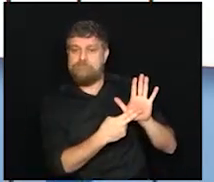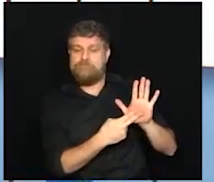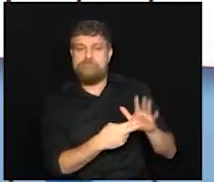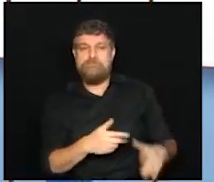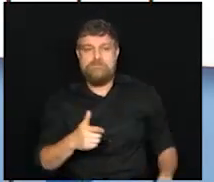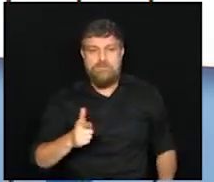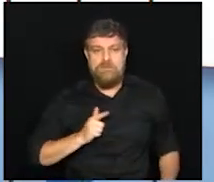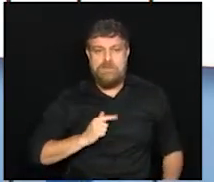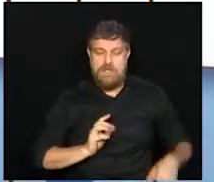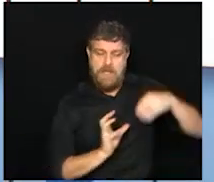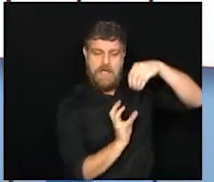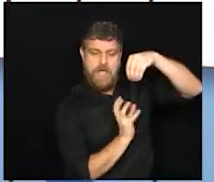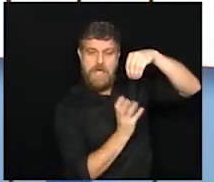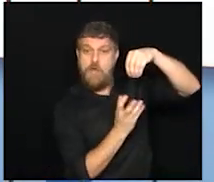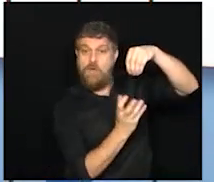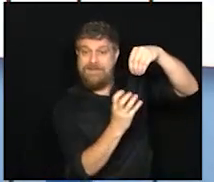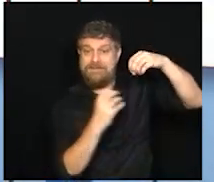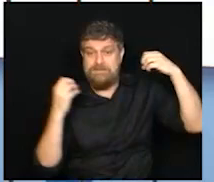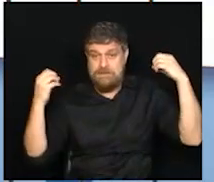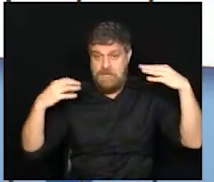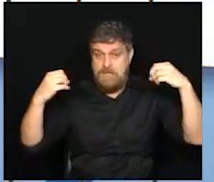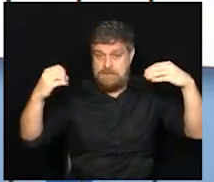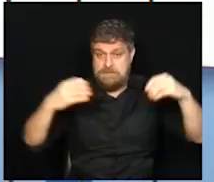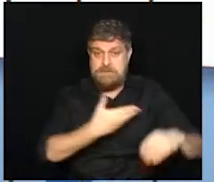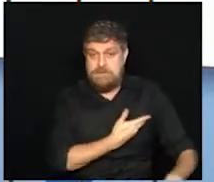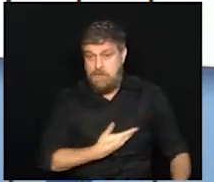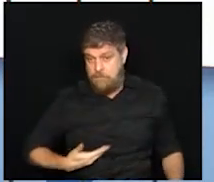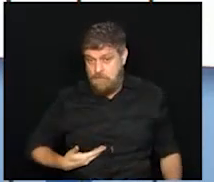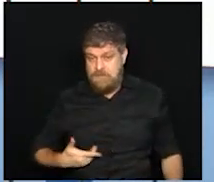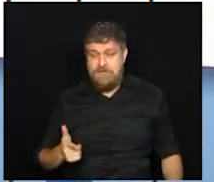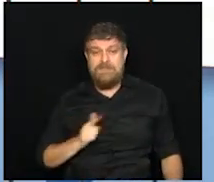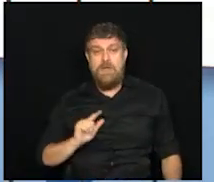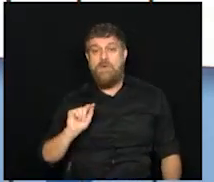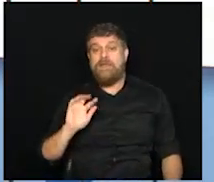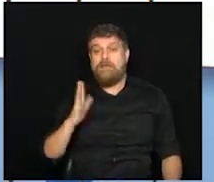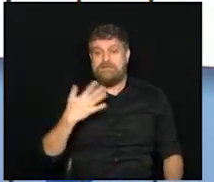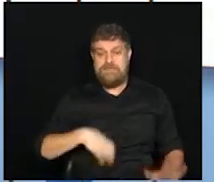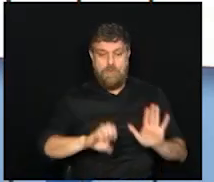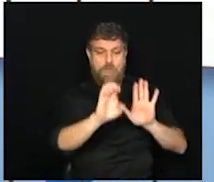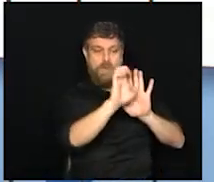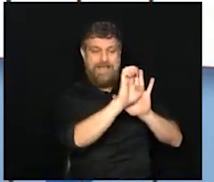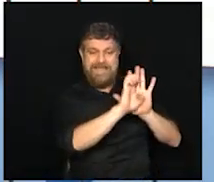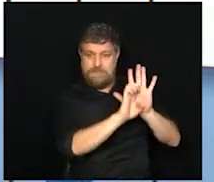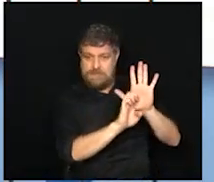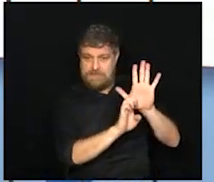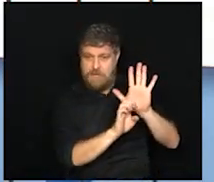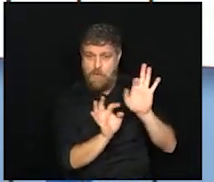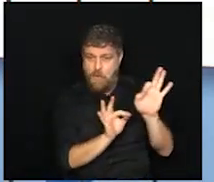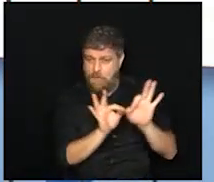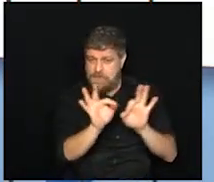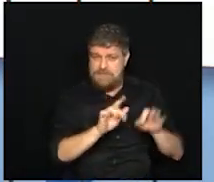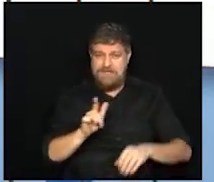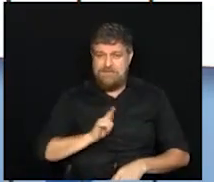responsabilidade pela iluminação pública da cidade. Por isso, foi lançado o edital. O projeto prevê